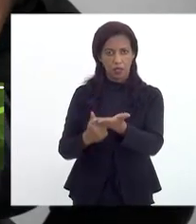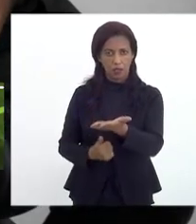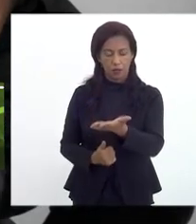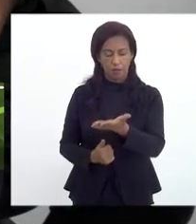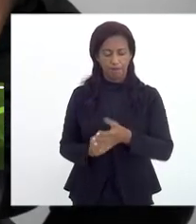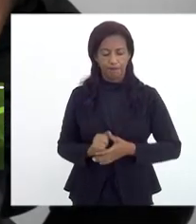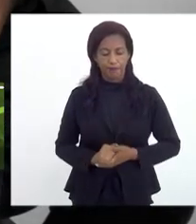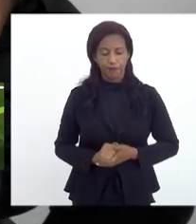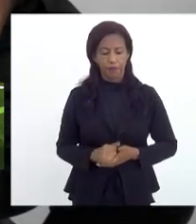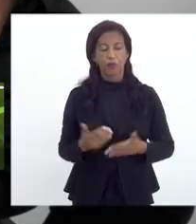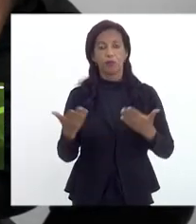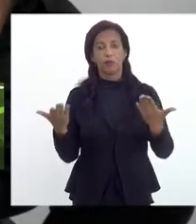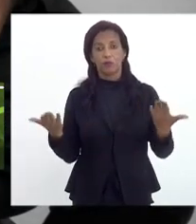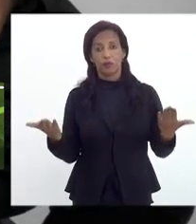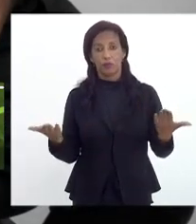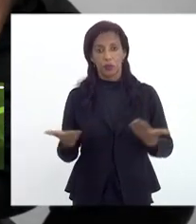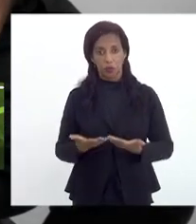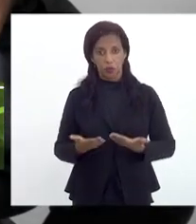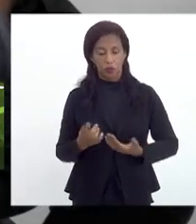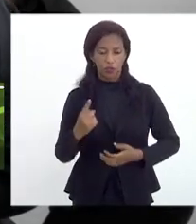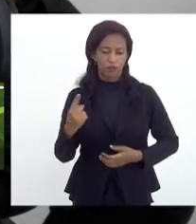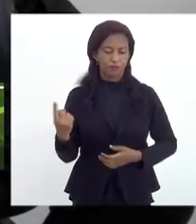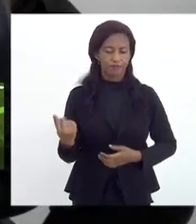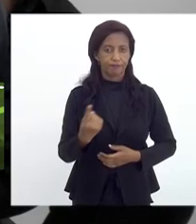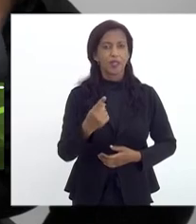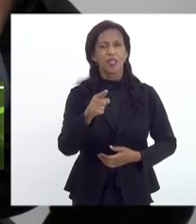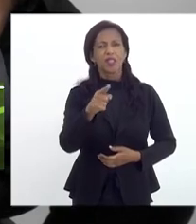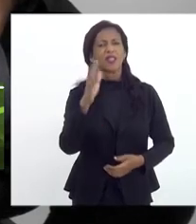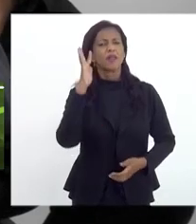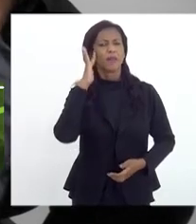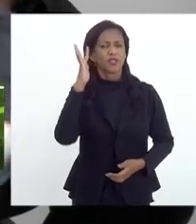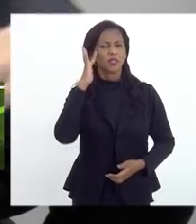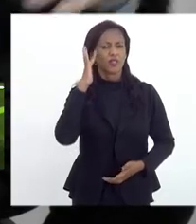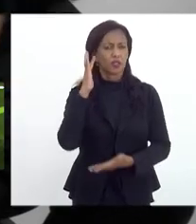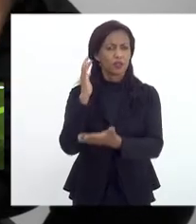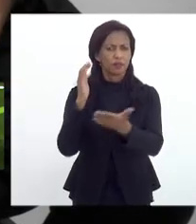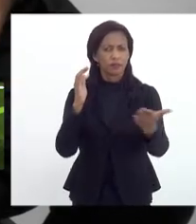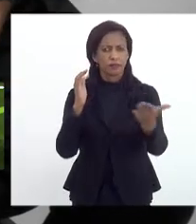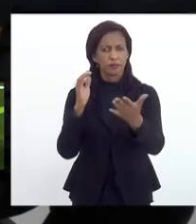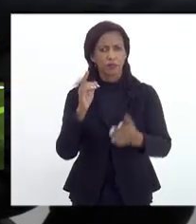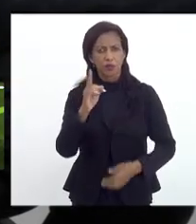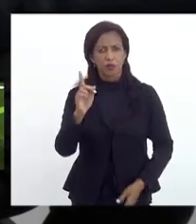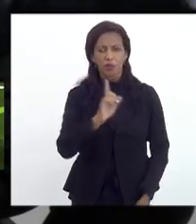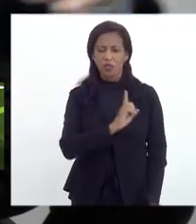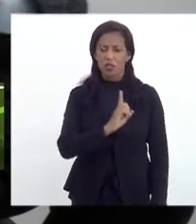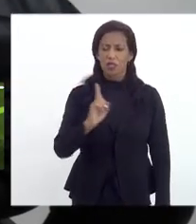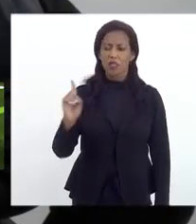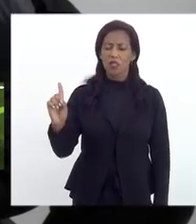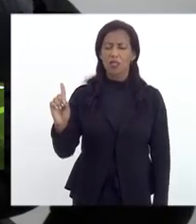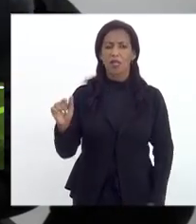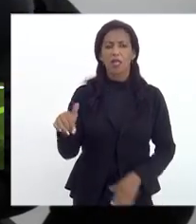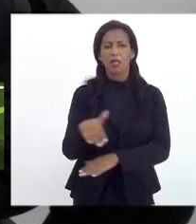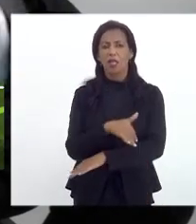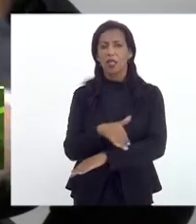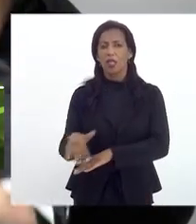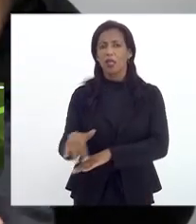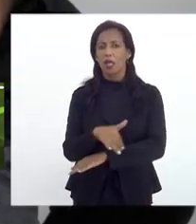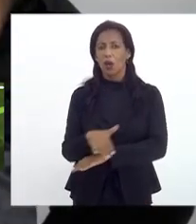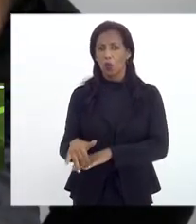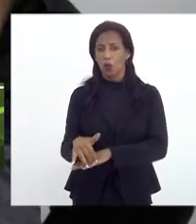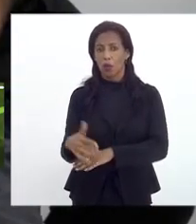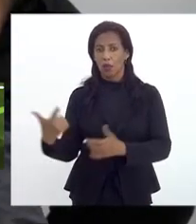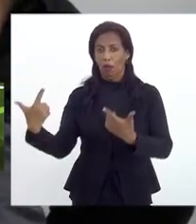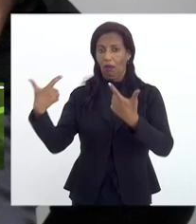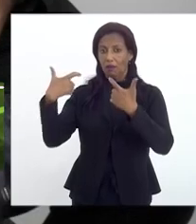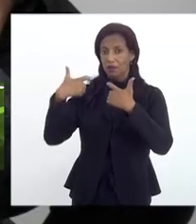Hoje em dia A gente Imagine os senhores Se eles saírem agora Nas ruas E se eles não poderem Ser assaltados No Rio de